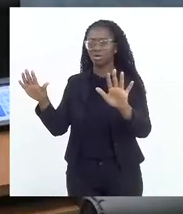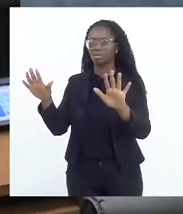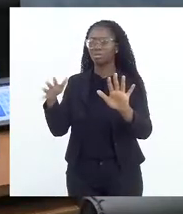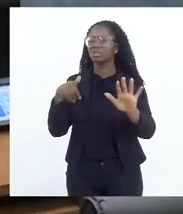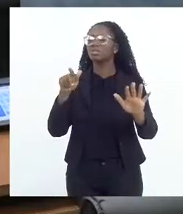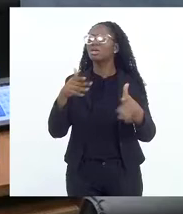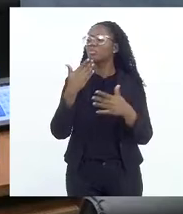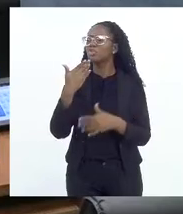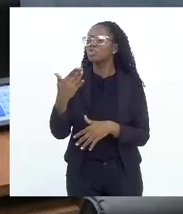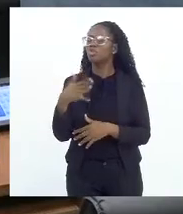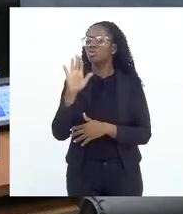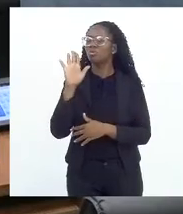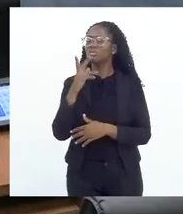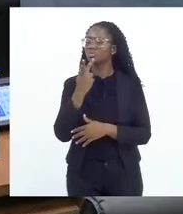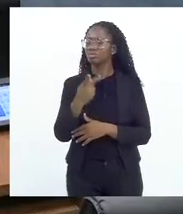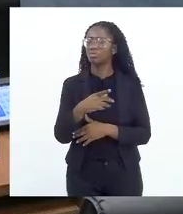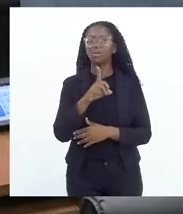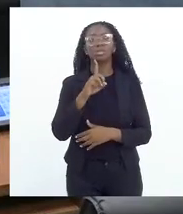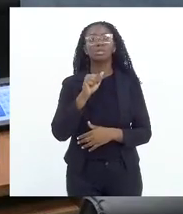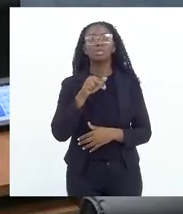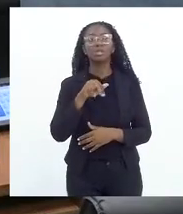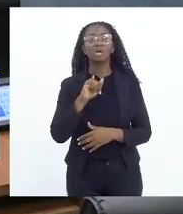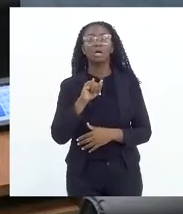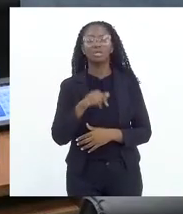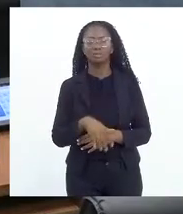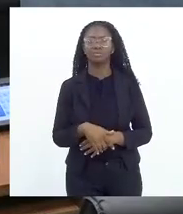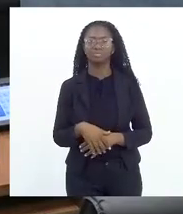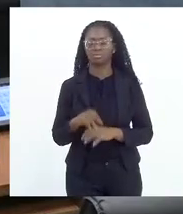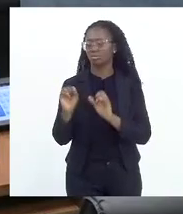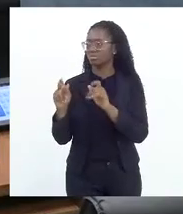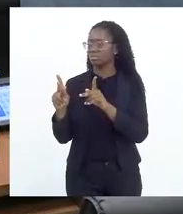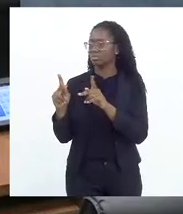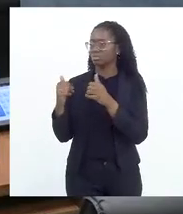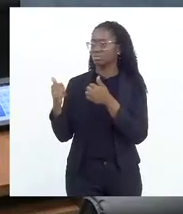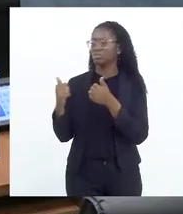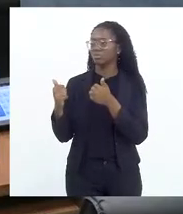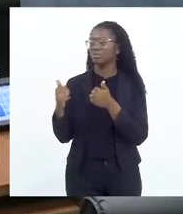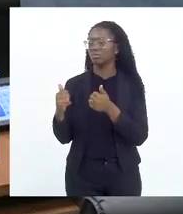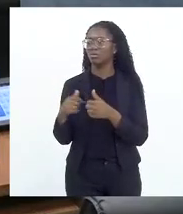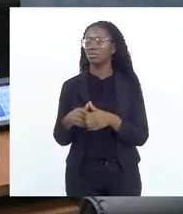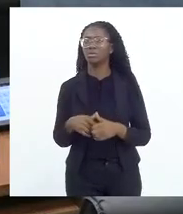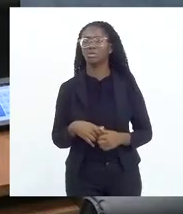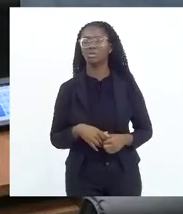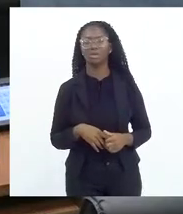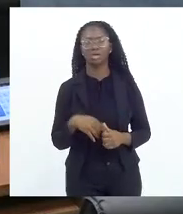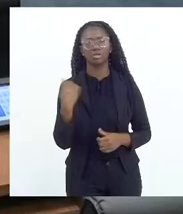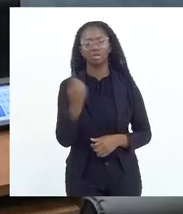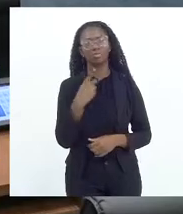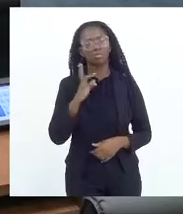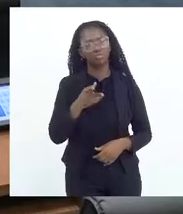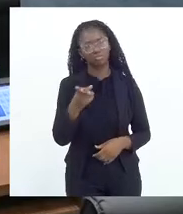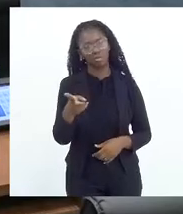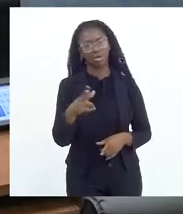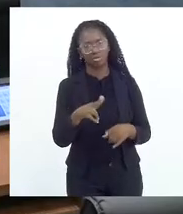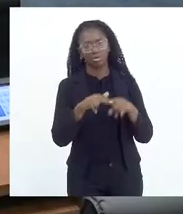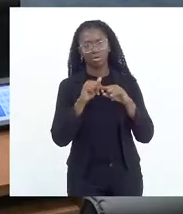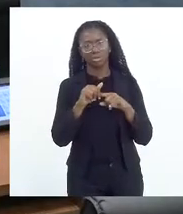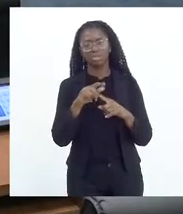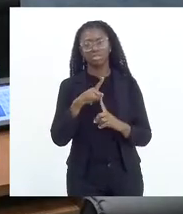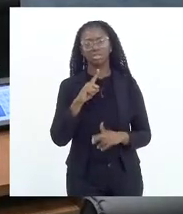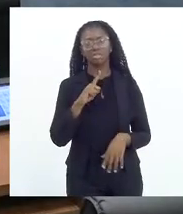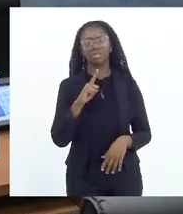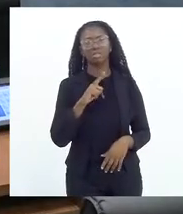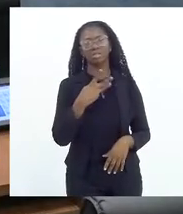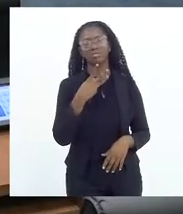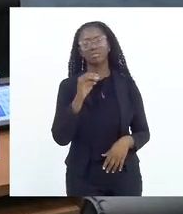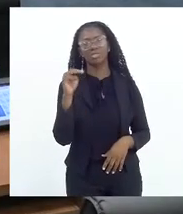outro? Eu. Dani Monteiro. Dani, tá, eu vou pedir depois, para a gente conseguir andar com a pauta, que a gente já teve quase meia hora